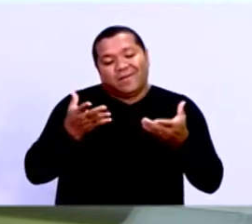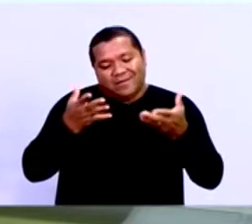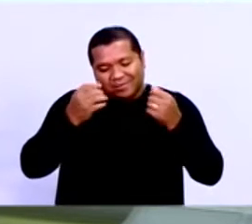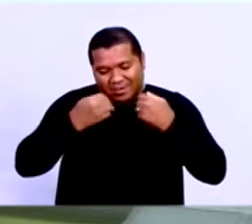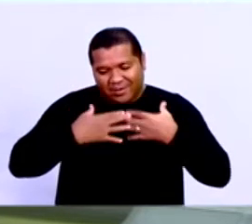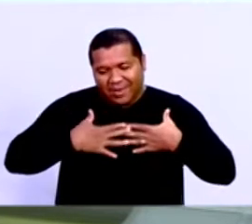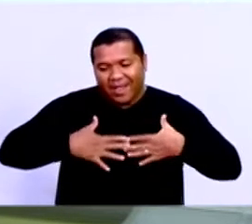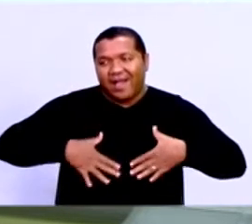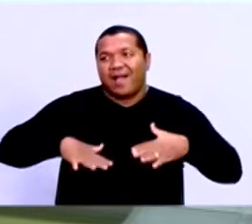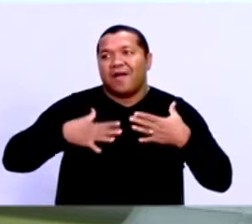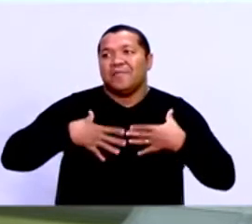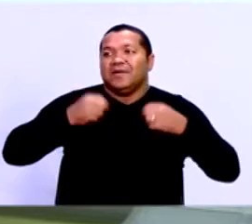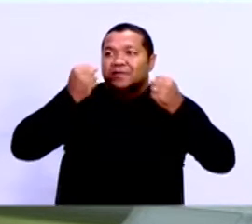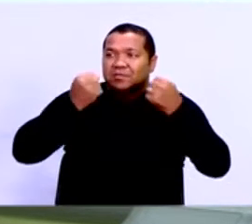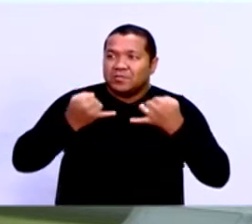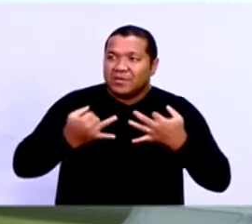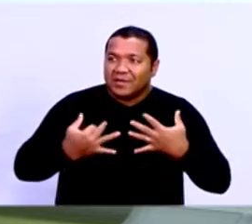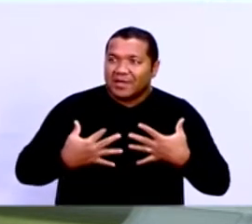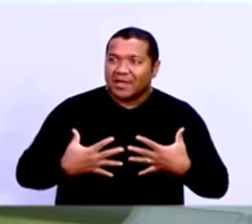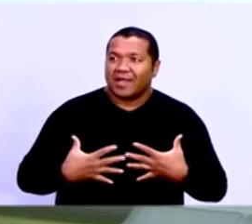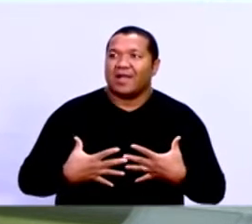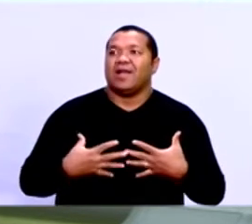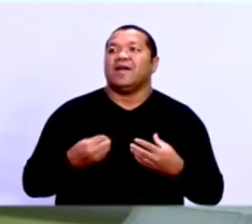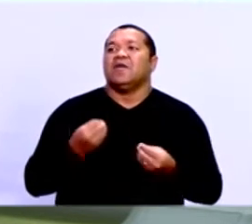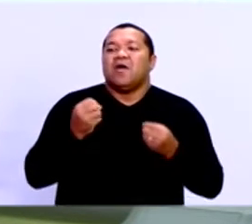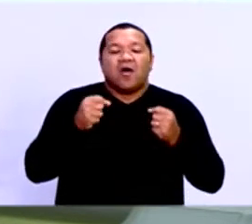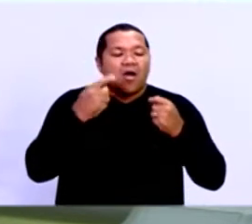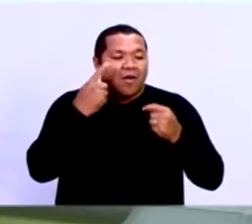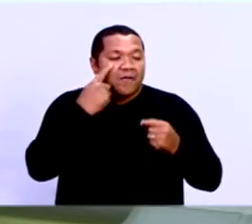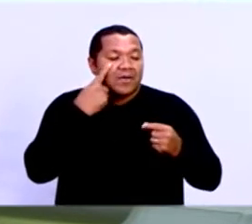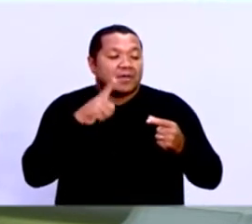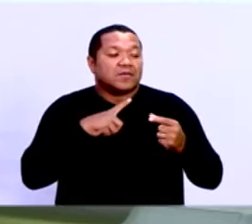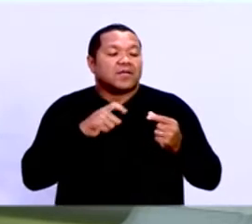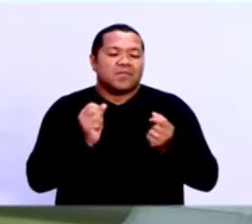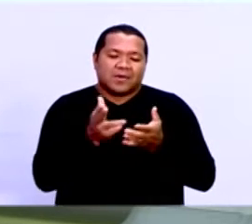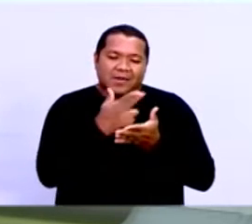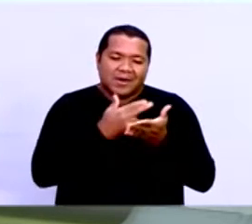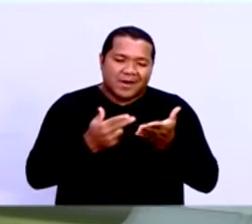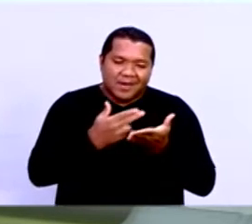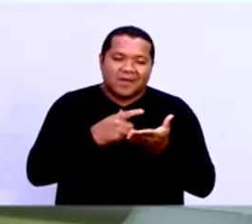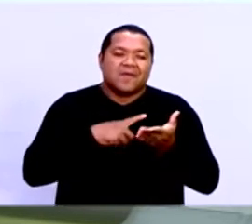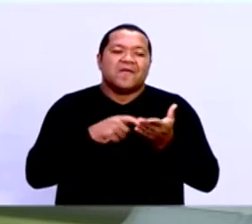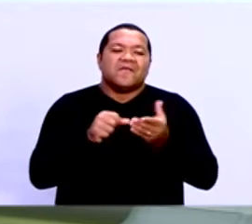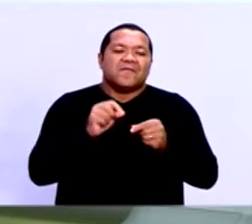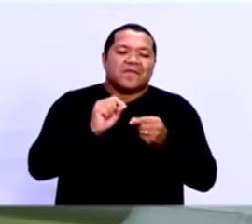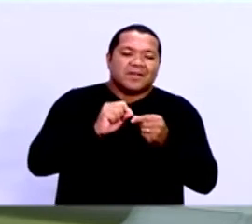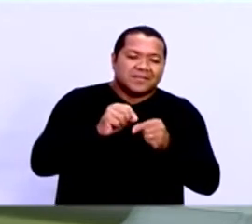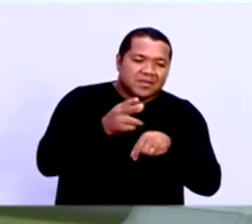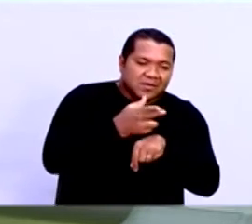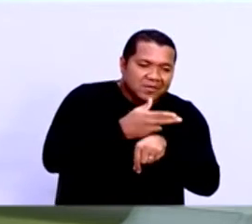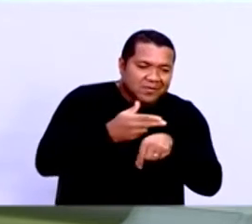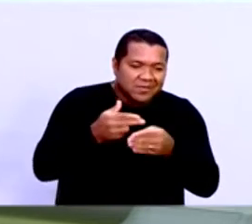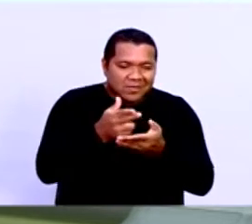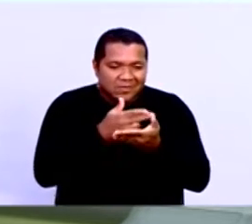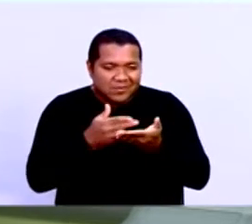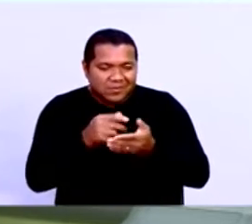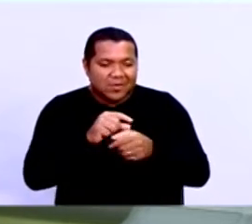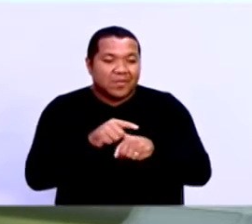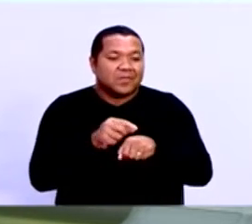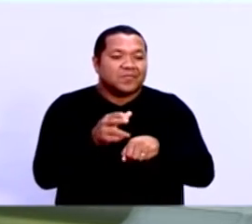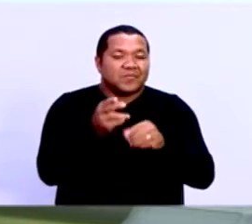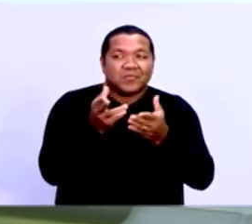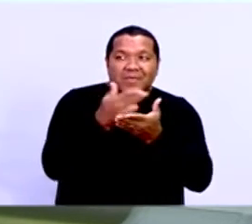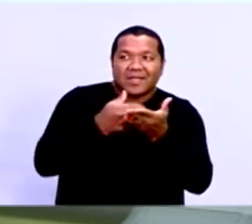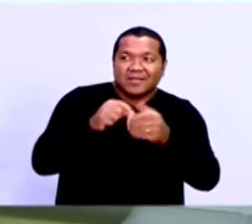será que a gente podia fazer só uma imagem animada não fazer o cursor seu desenho de uma bússola então você vai tentar argumentar